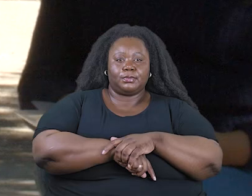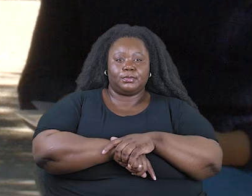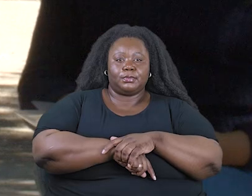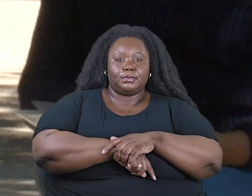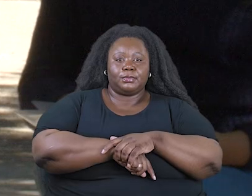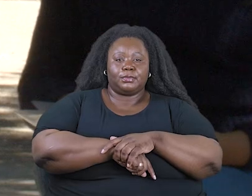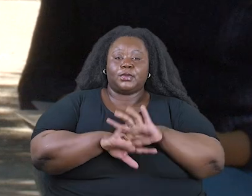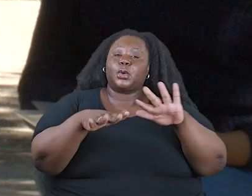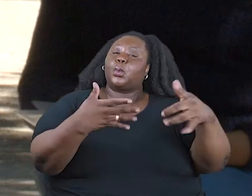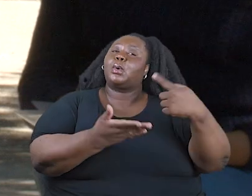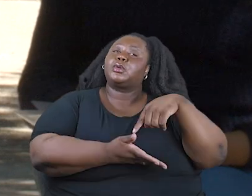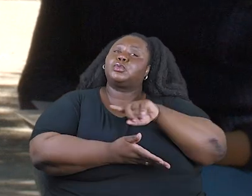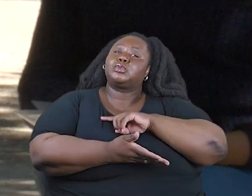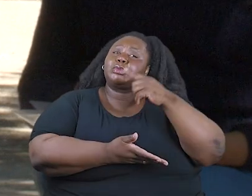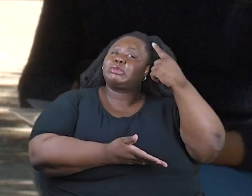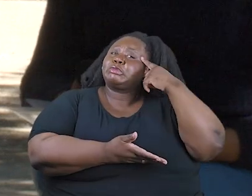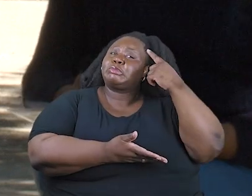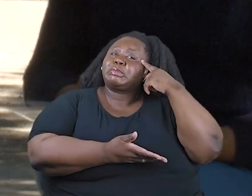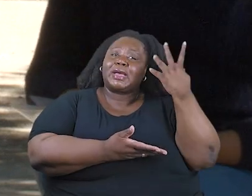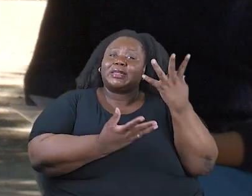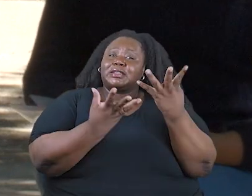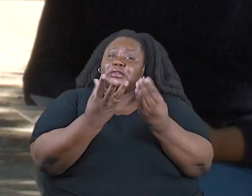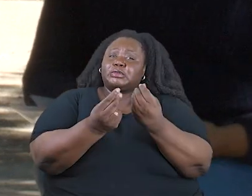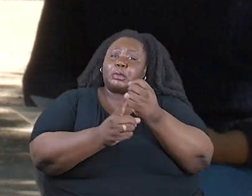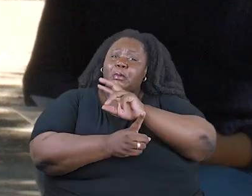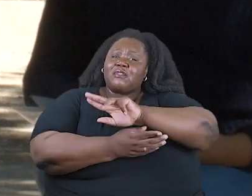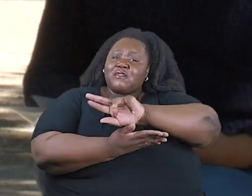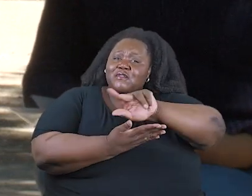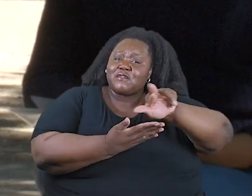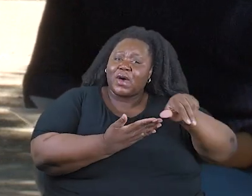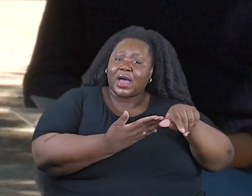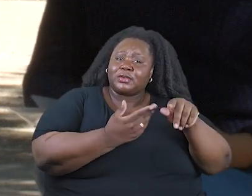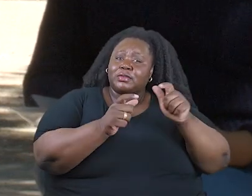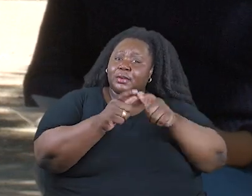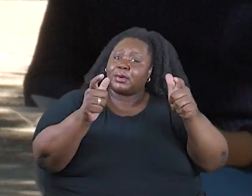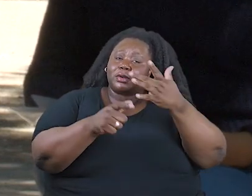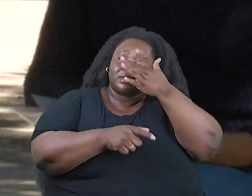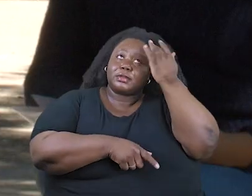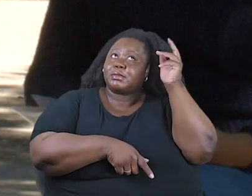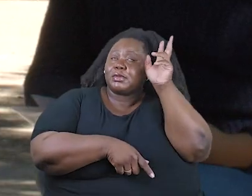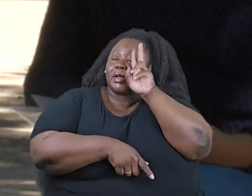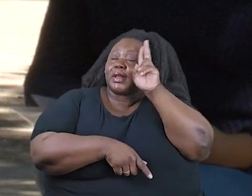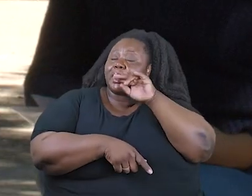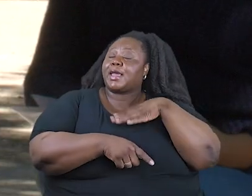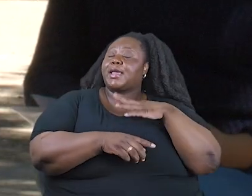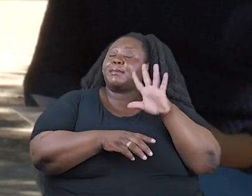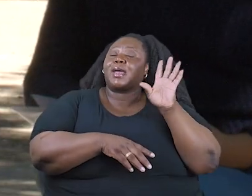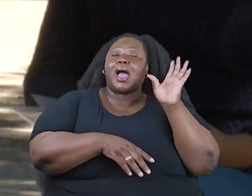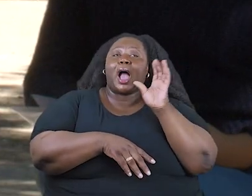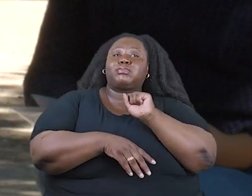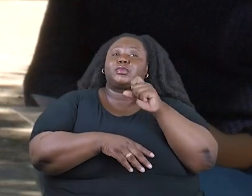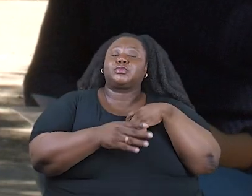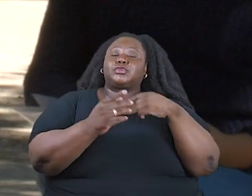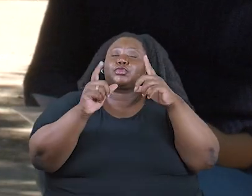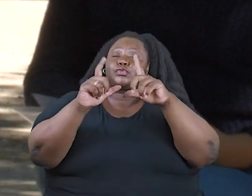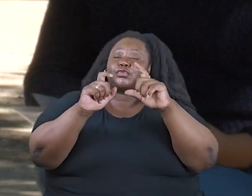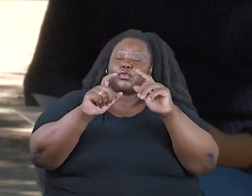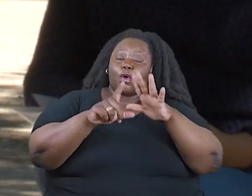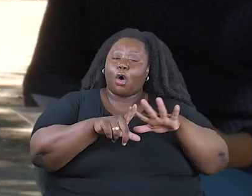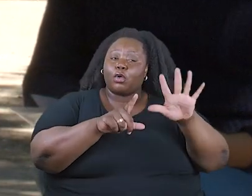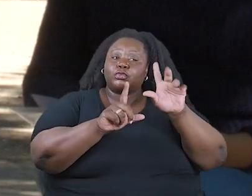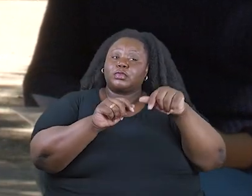Quando a gente pensa em múltiplos, a maioria das pessoas lembra logo de gravura, de fotografia, que